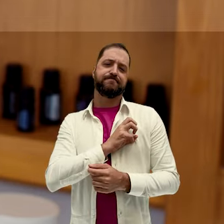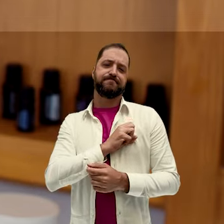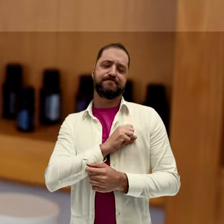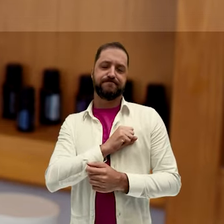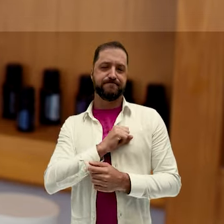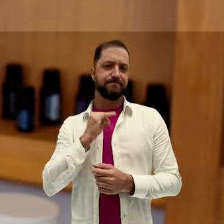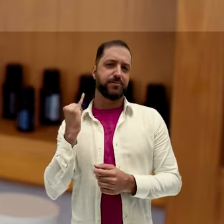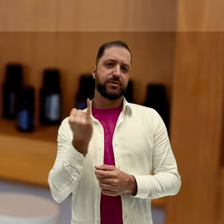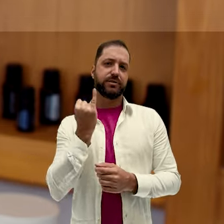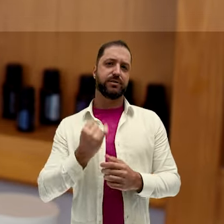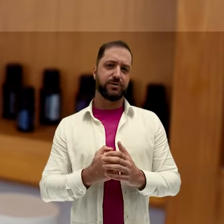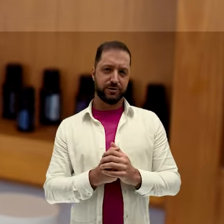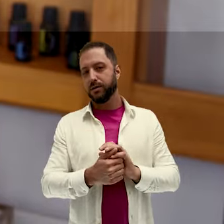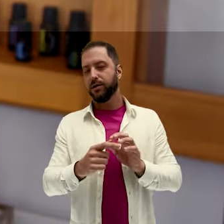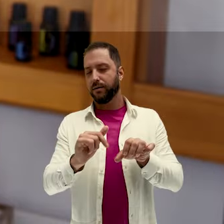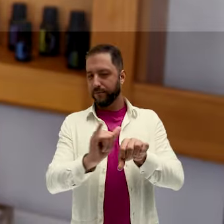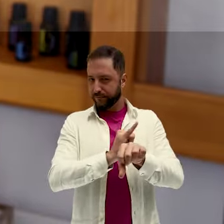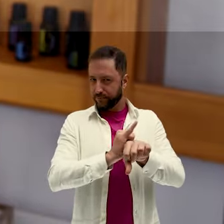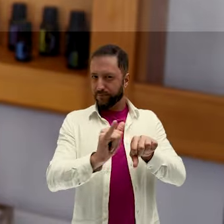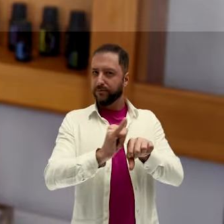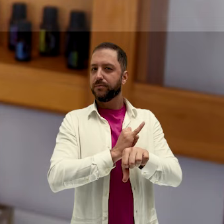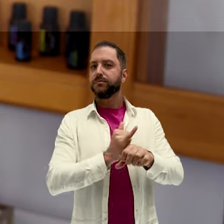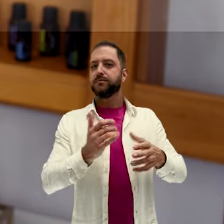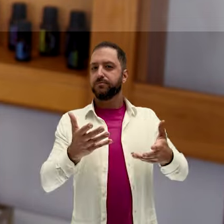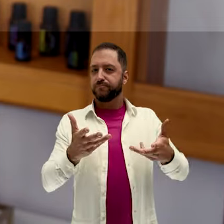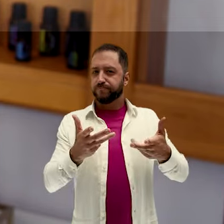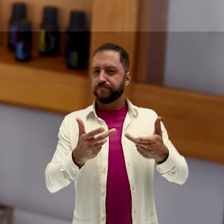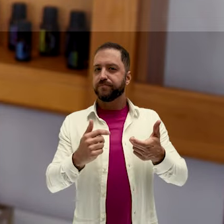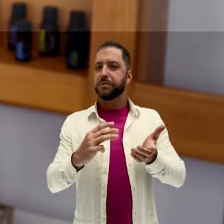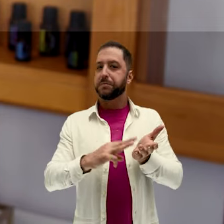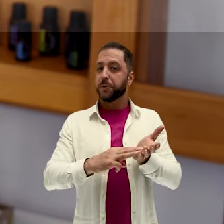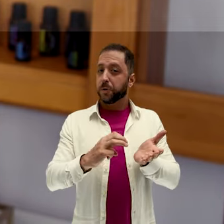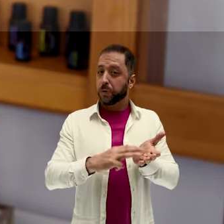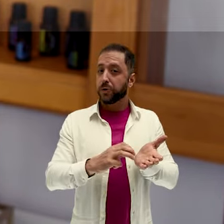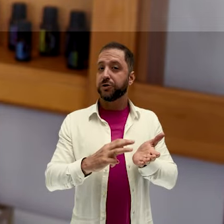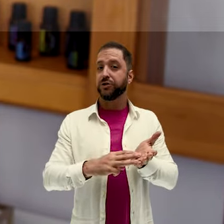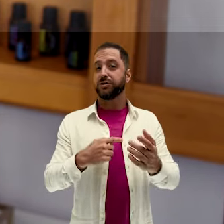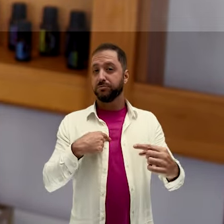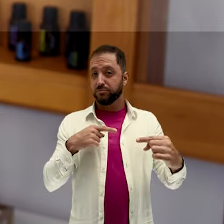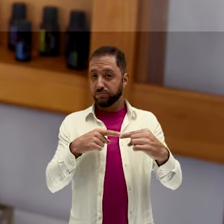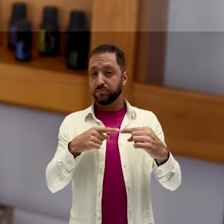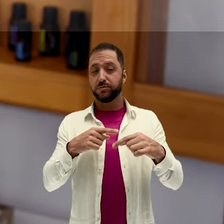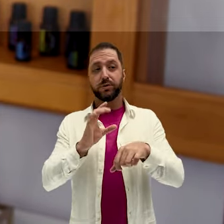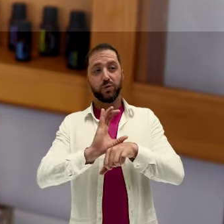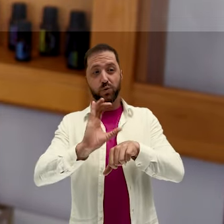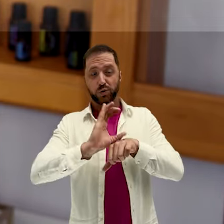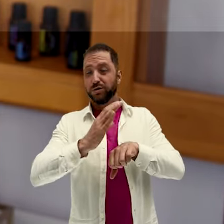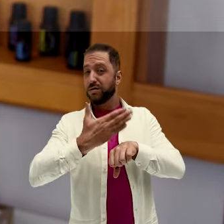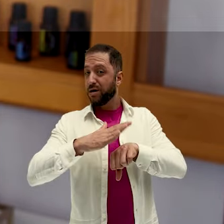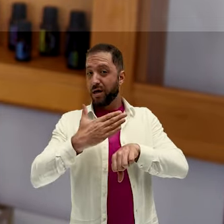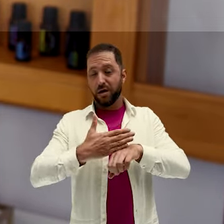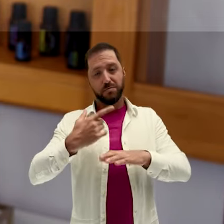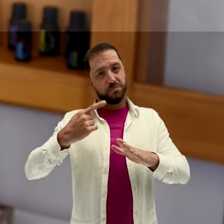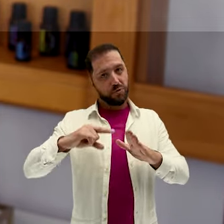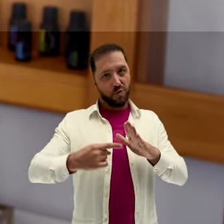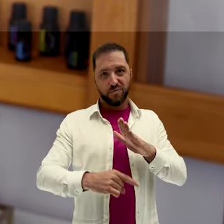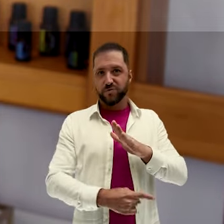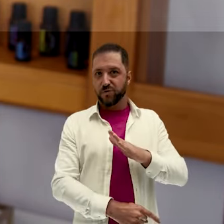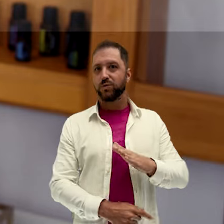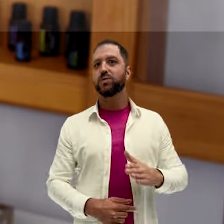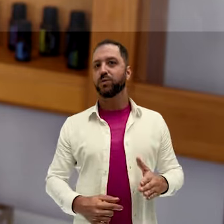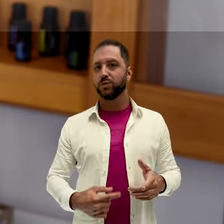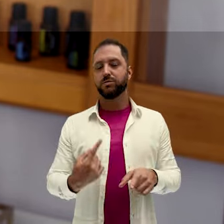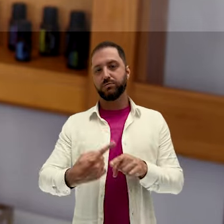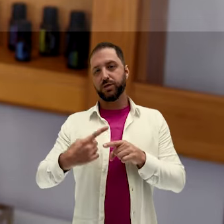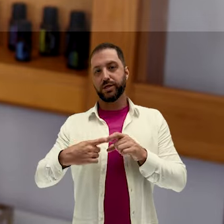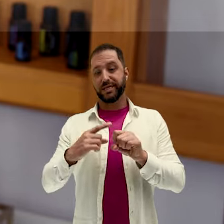e façam com amor. Fiz métodos renomados, fiz assim vários cursos para me cada vez estar